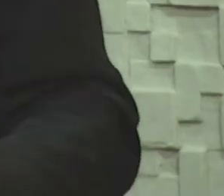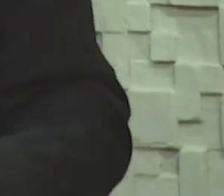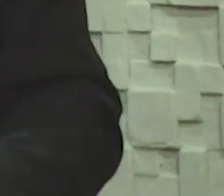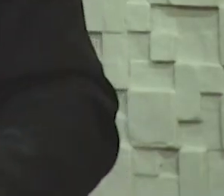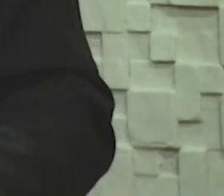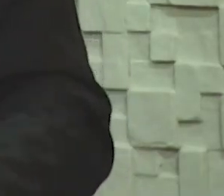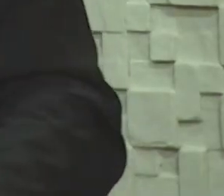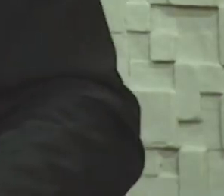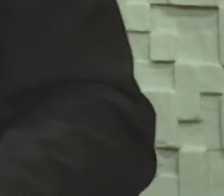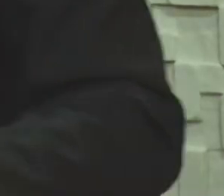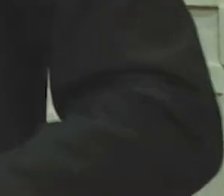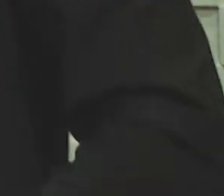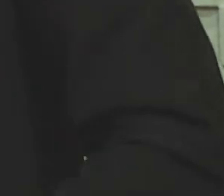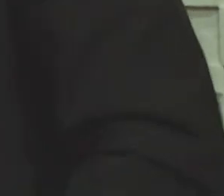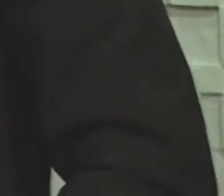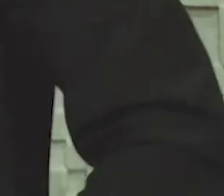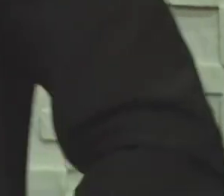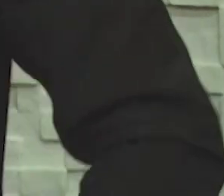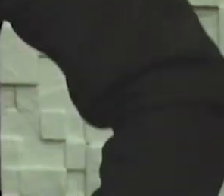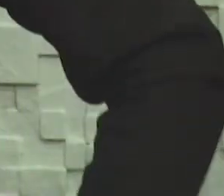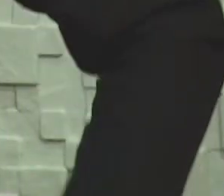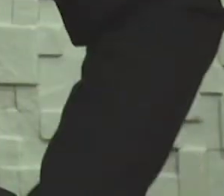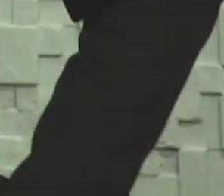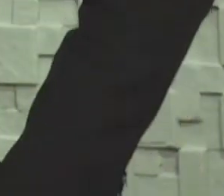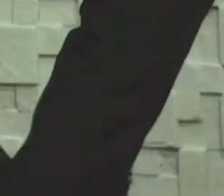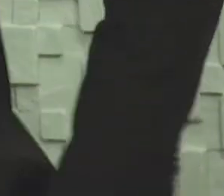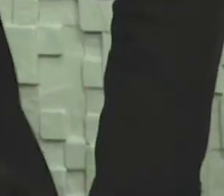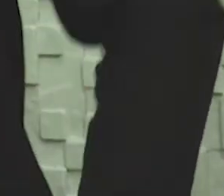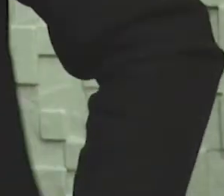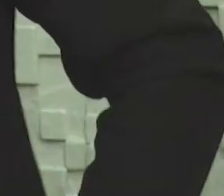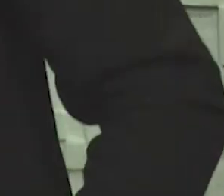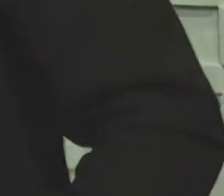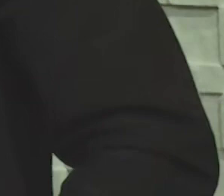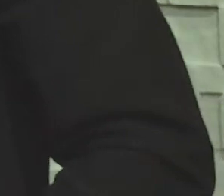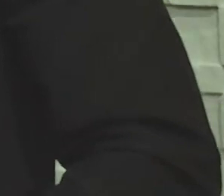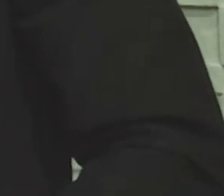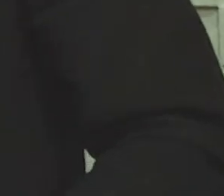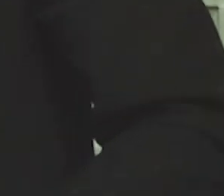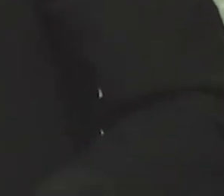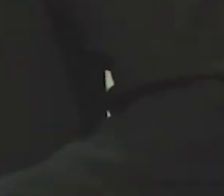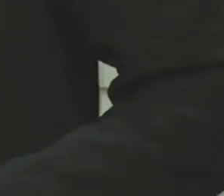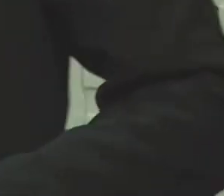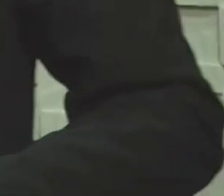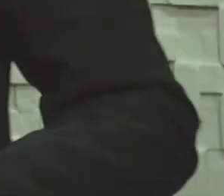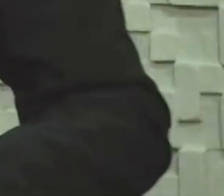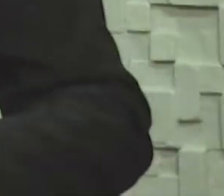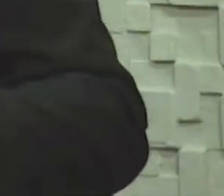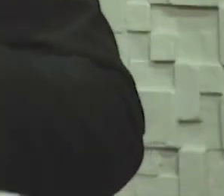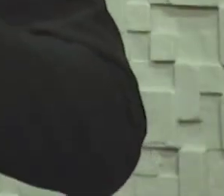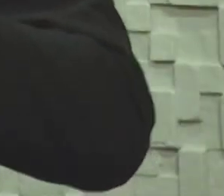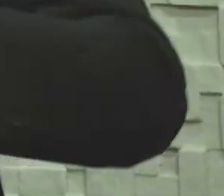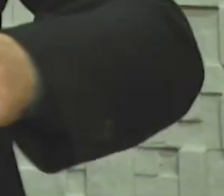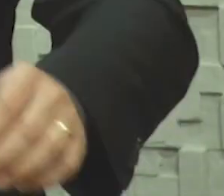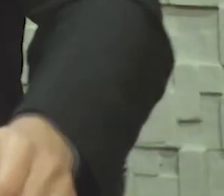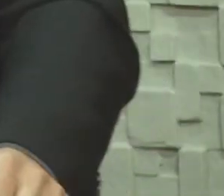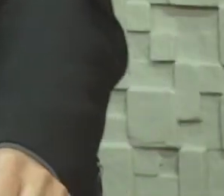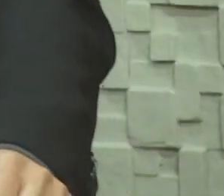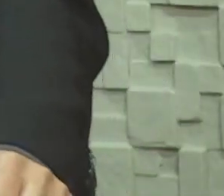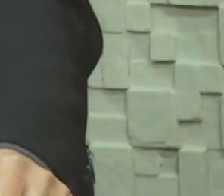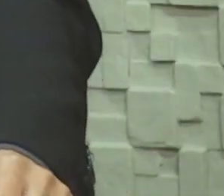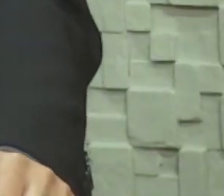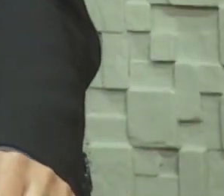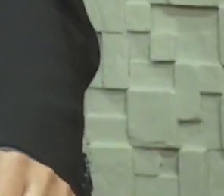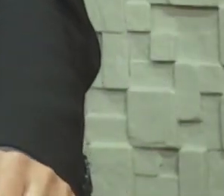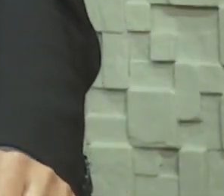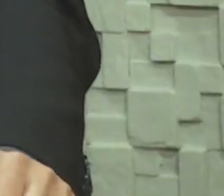ele e cada vez que a gente coloca alguma coisa numa rua que a gente conseguiu ele me marca e a nossa rua então